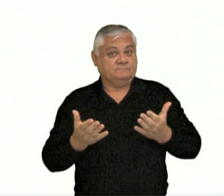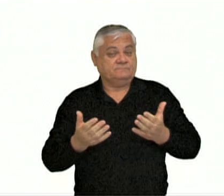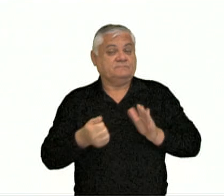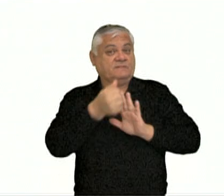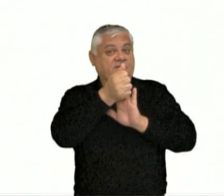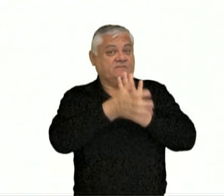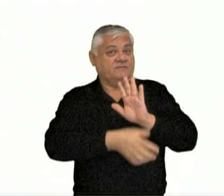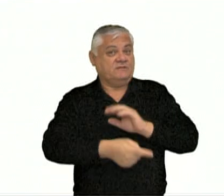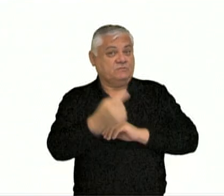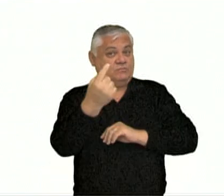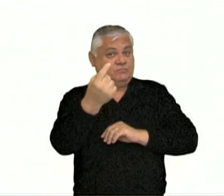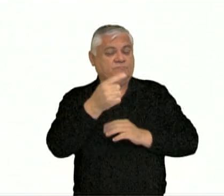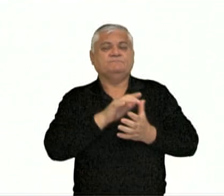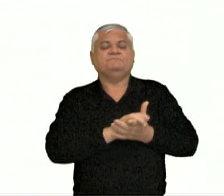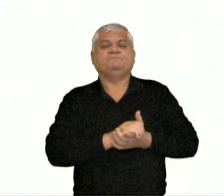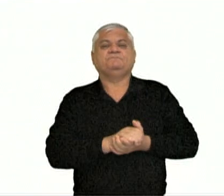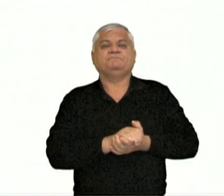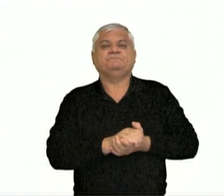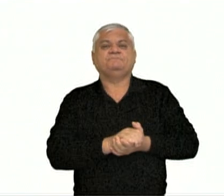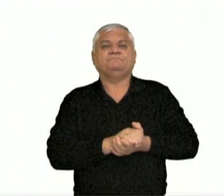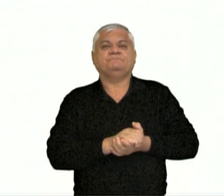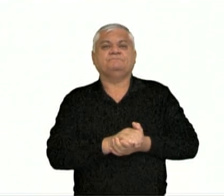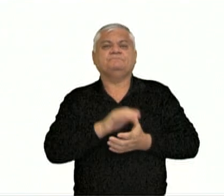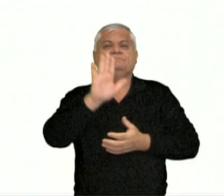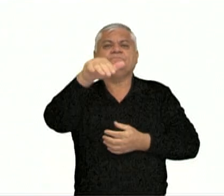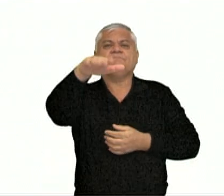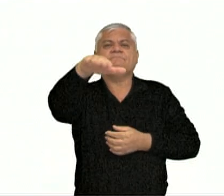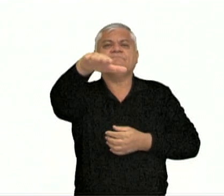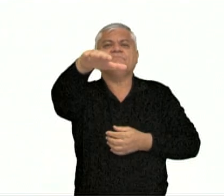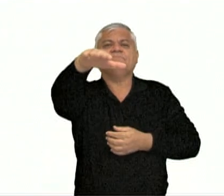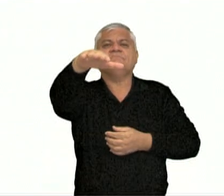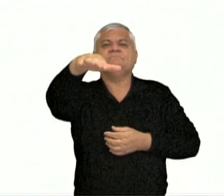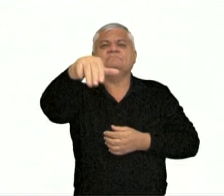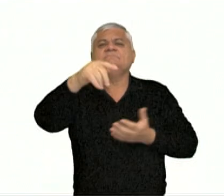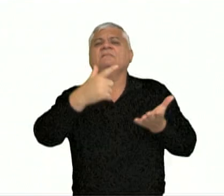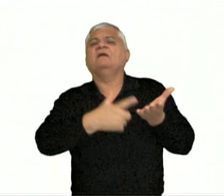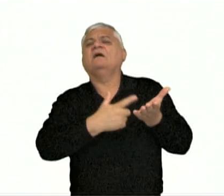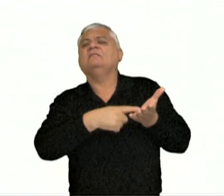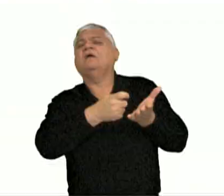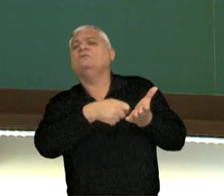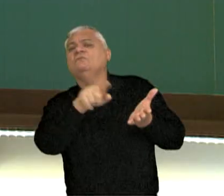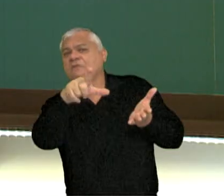Atividade 1. Vem cá. Oi, tô vendo o caderno aí?